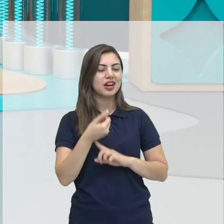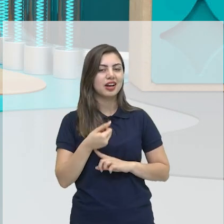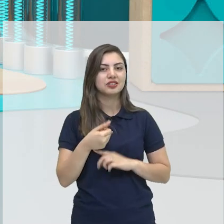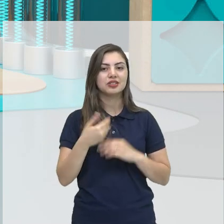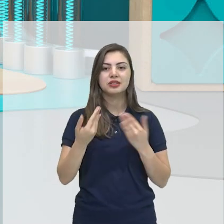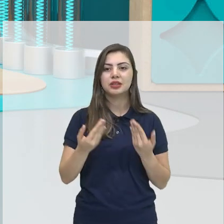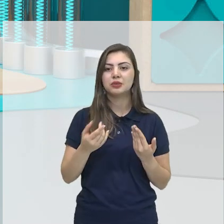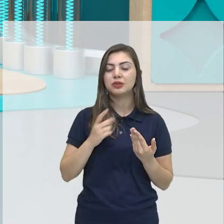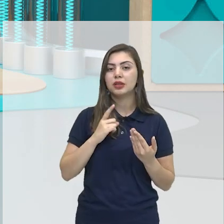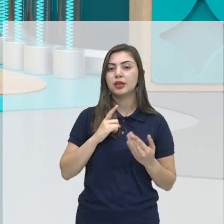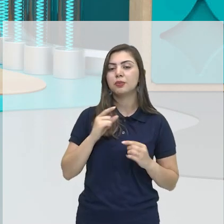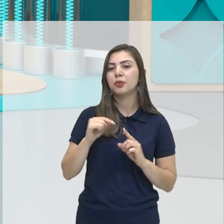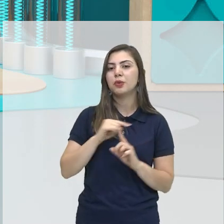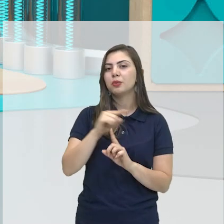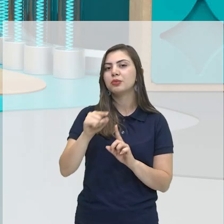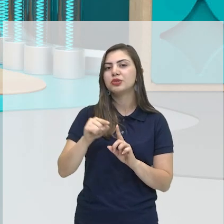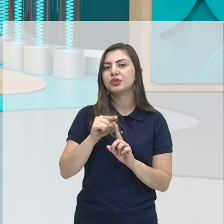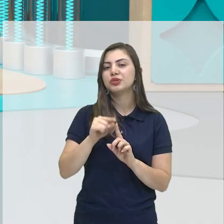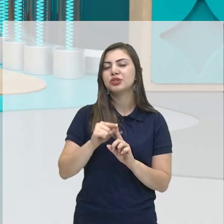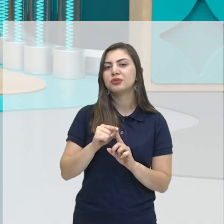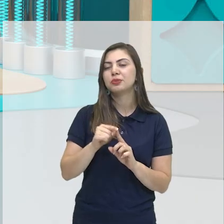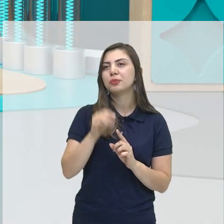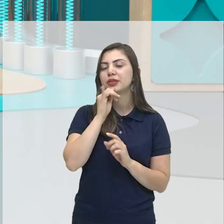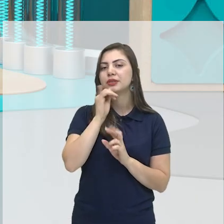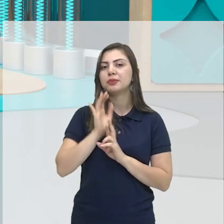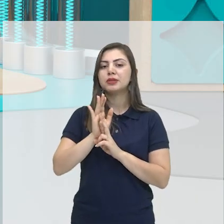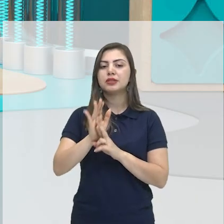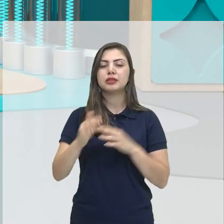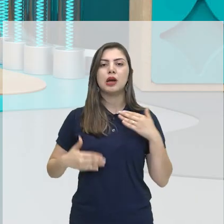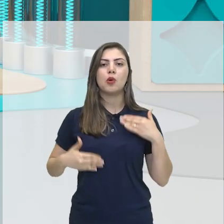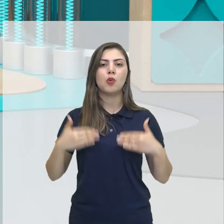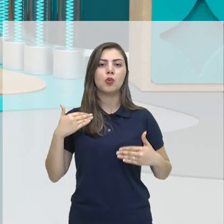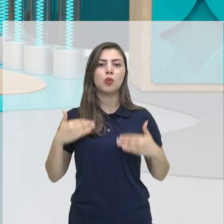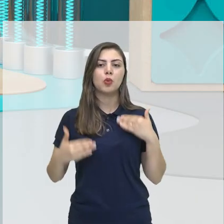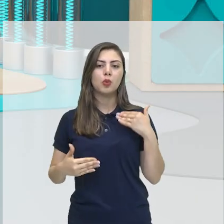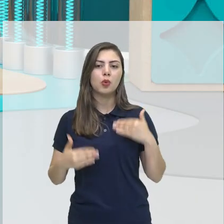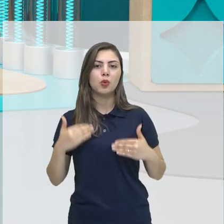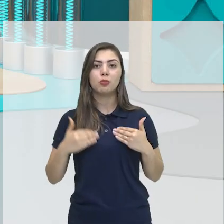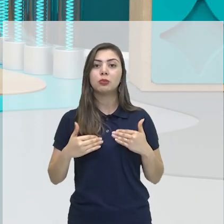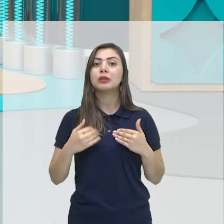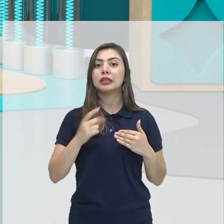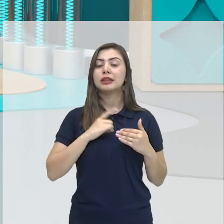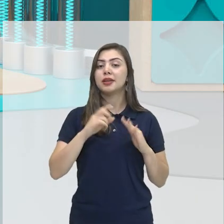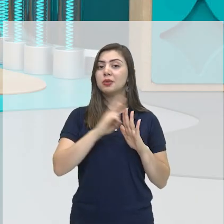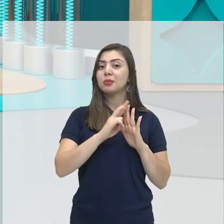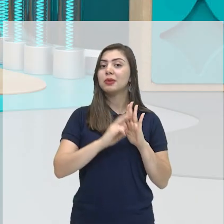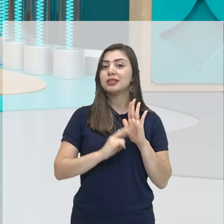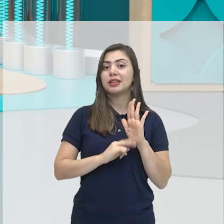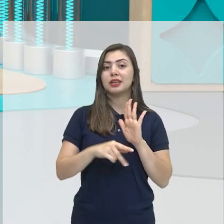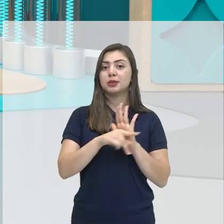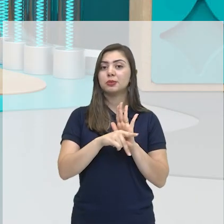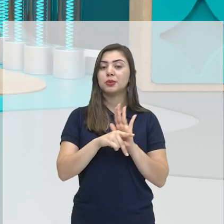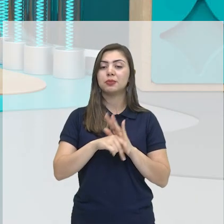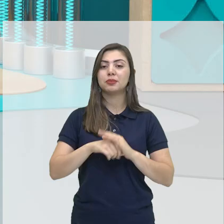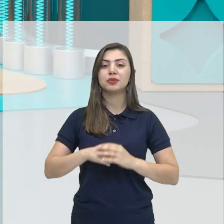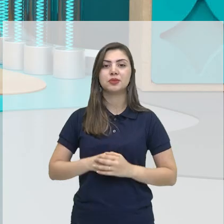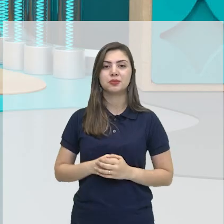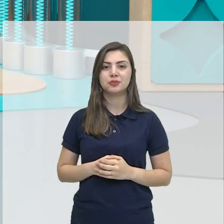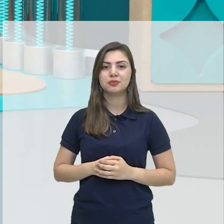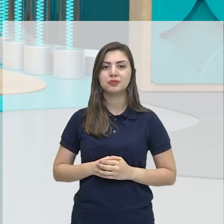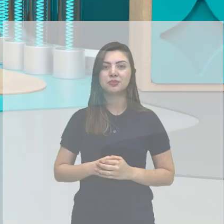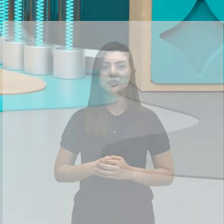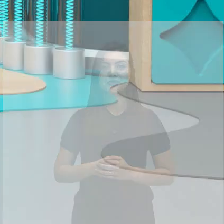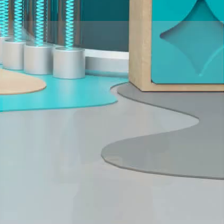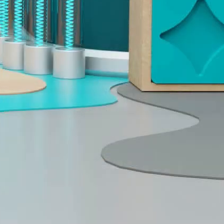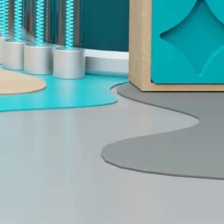obras é conseguir identificar algum conceito, a utilização das linhas, a decomposição da imagem em formas geométricas. E aí a gente já